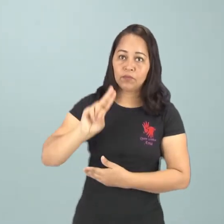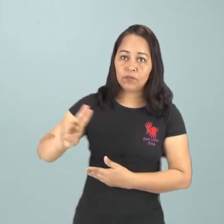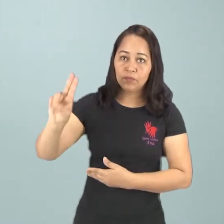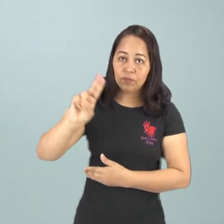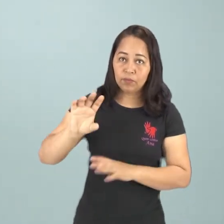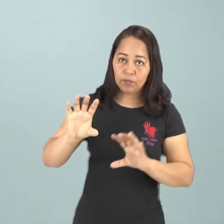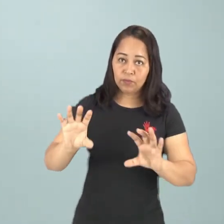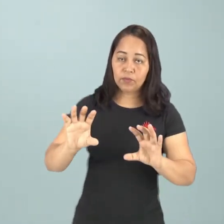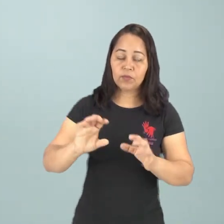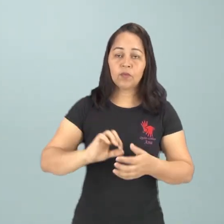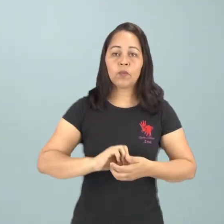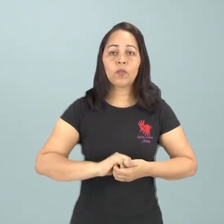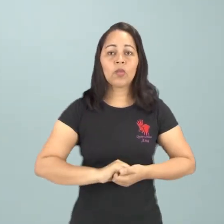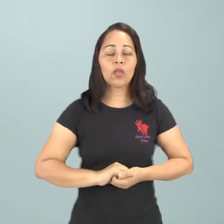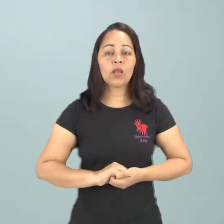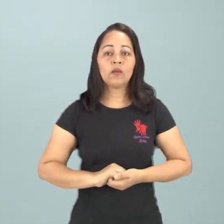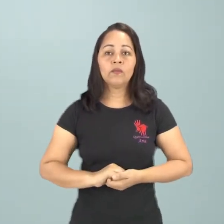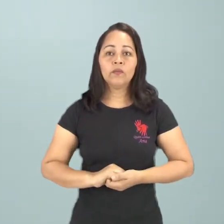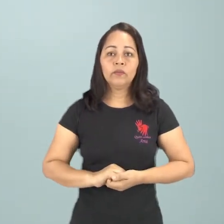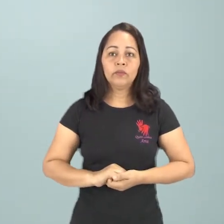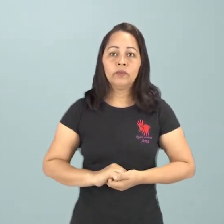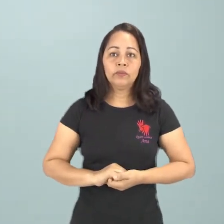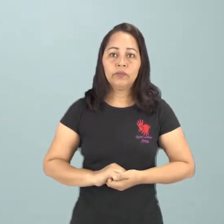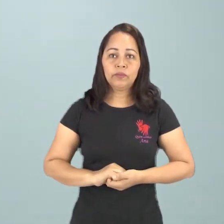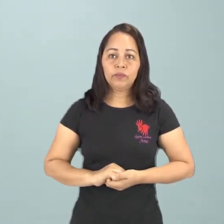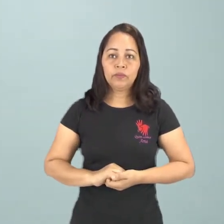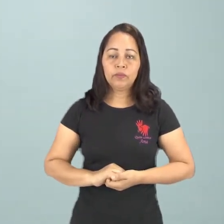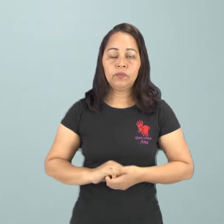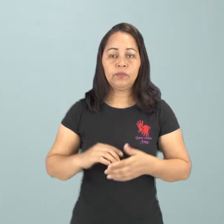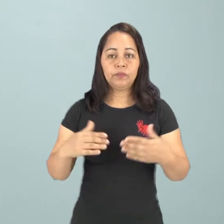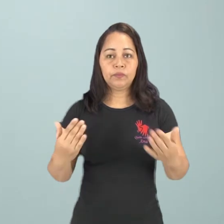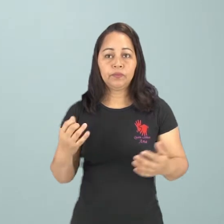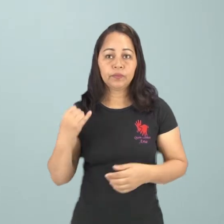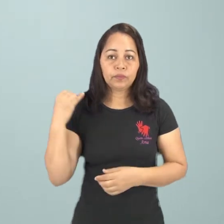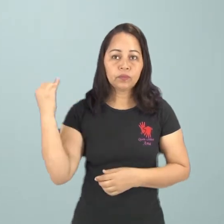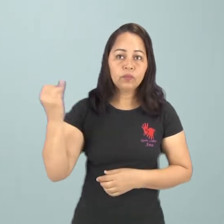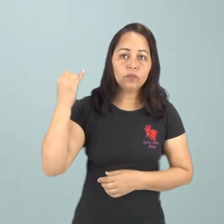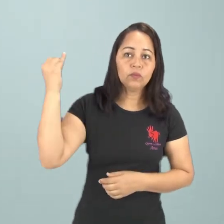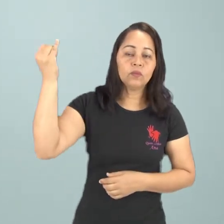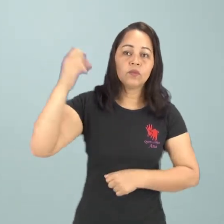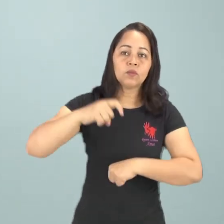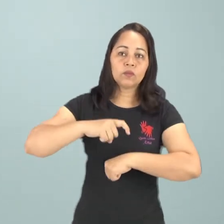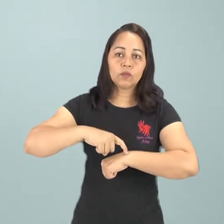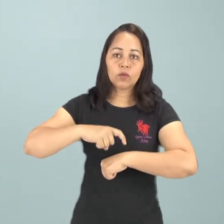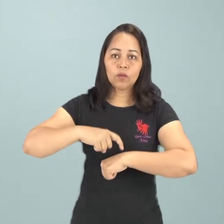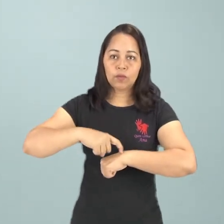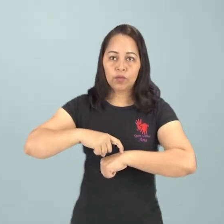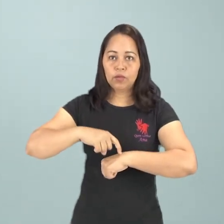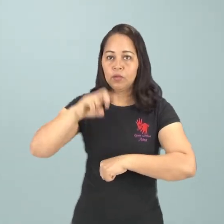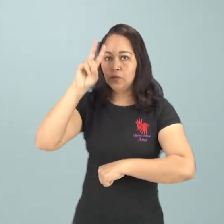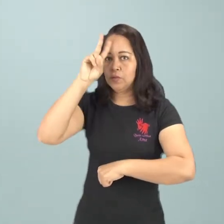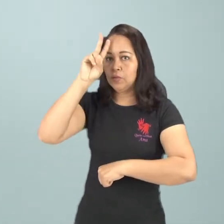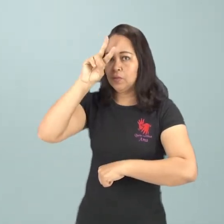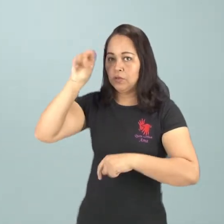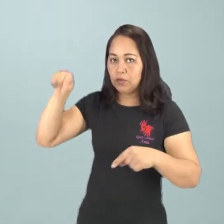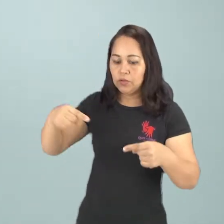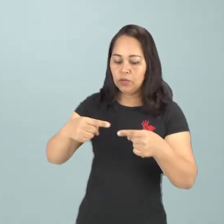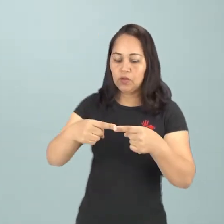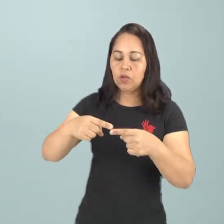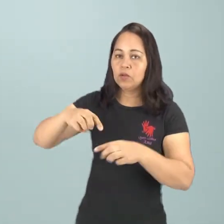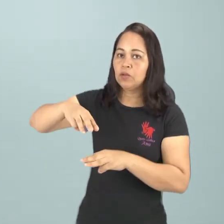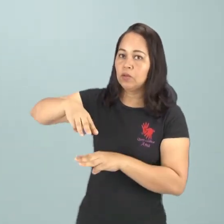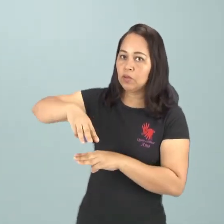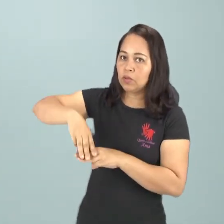um dos grandes e relevantes momentos históricos para a matemática na